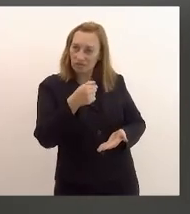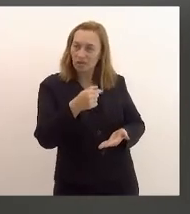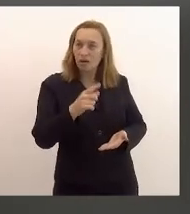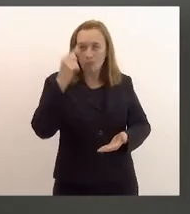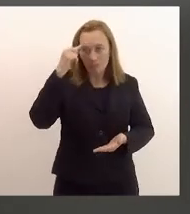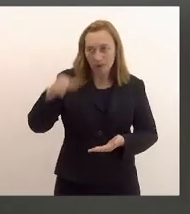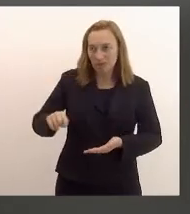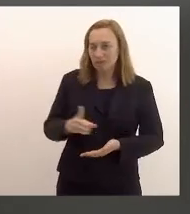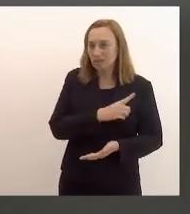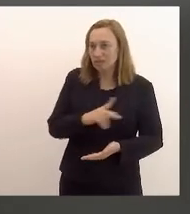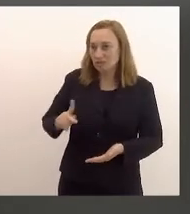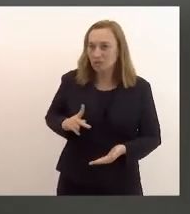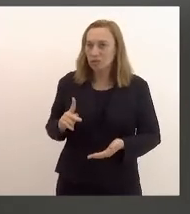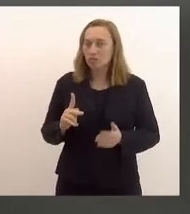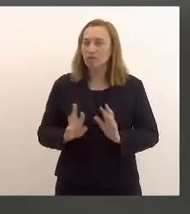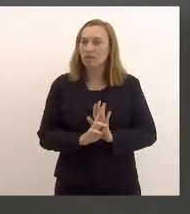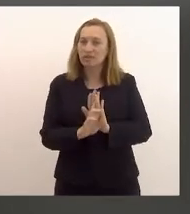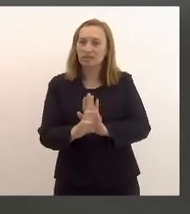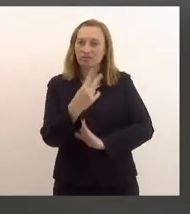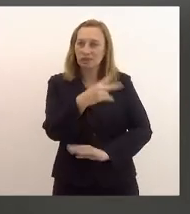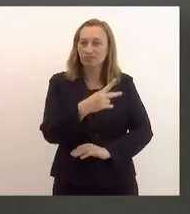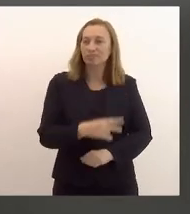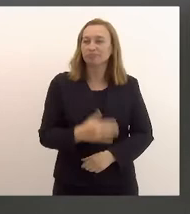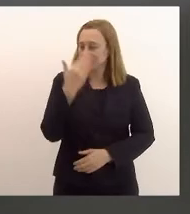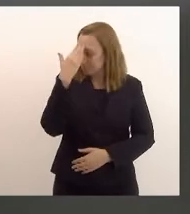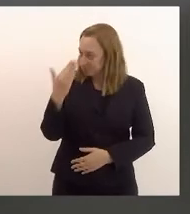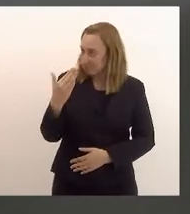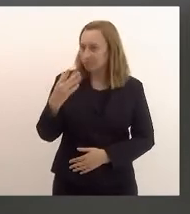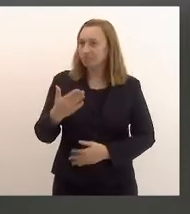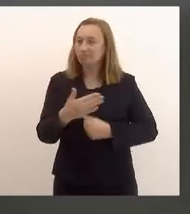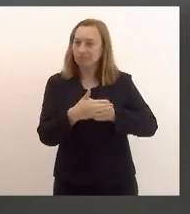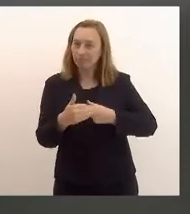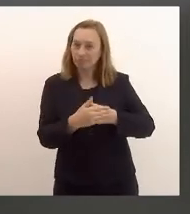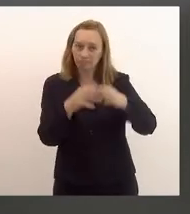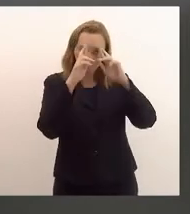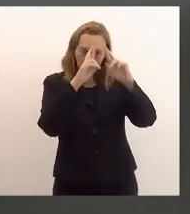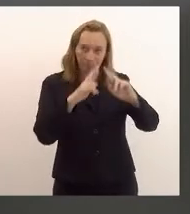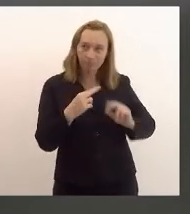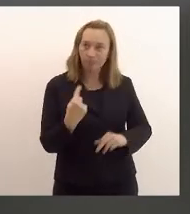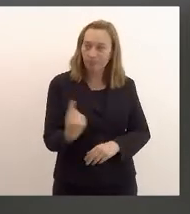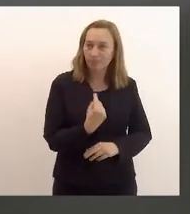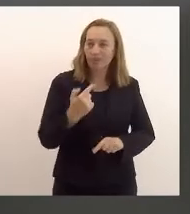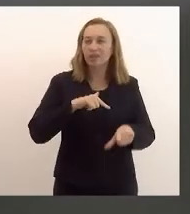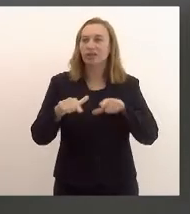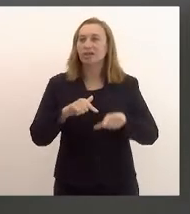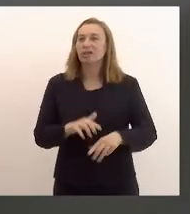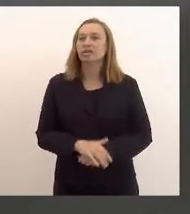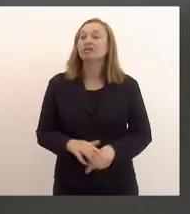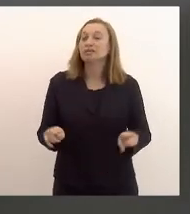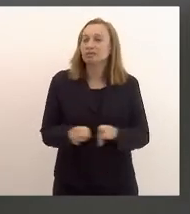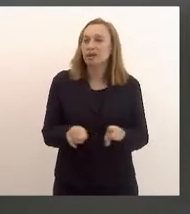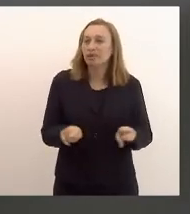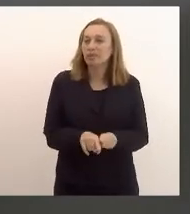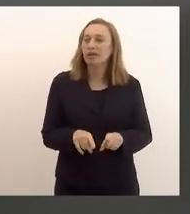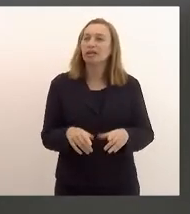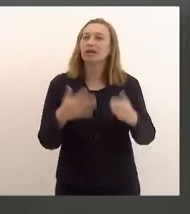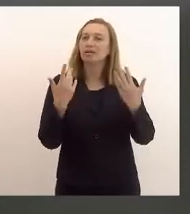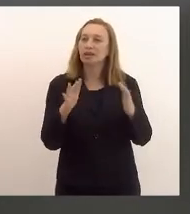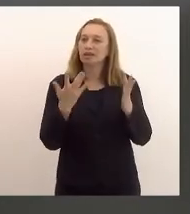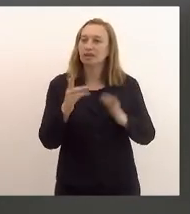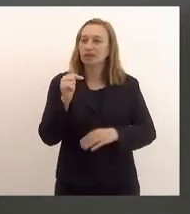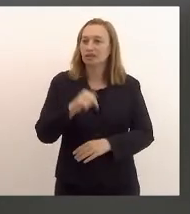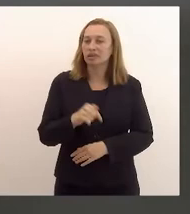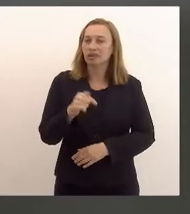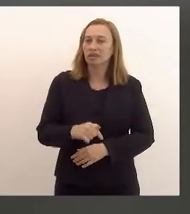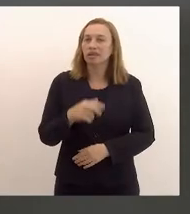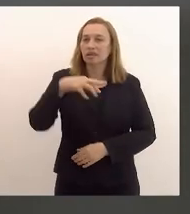Defensor Público a Defensoria Pública representando muito obrigada pelo carinho respeito ao nosso mandato também saudar aqui